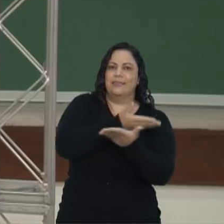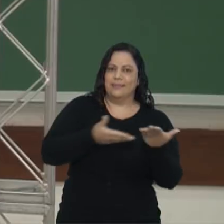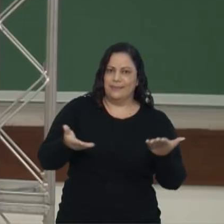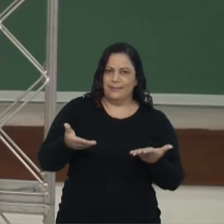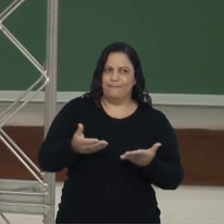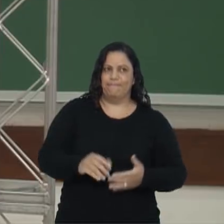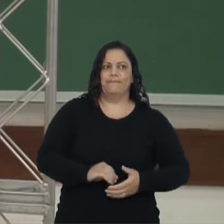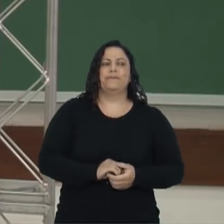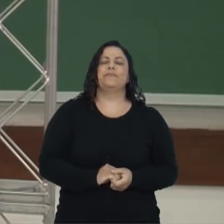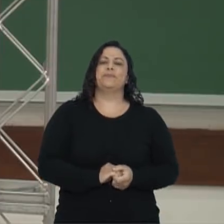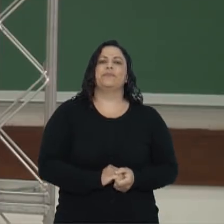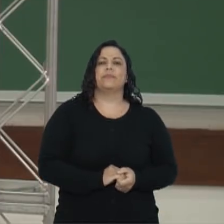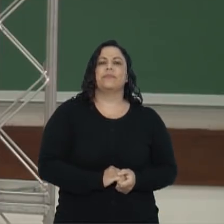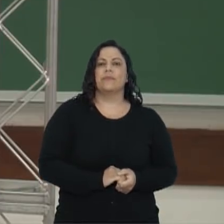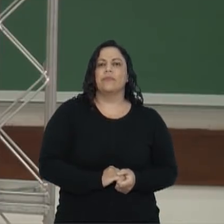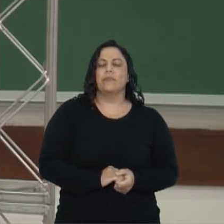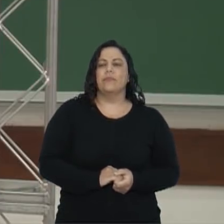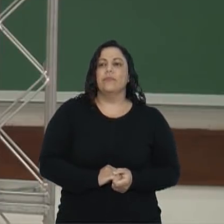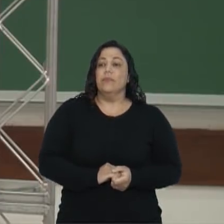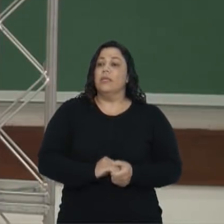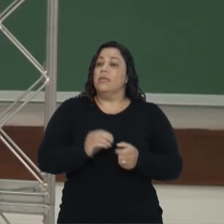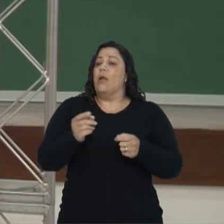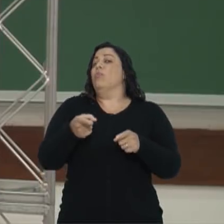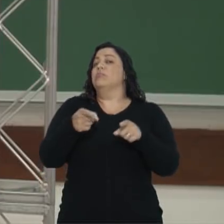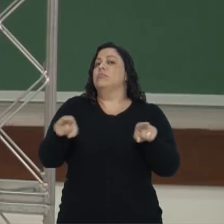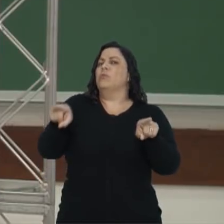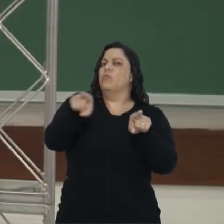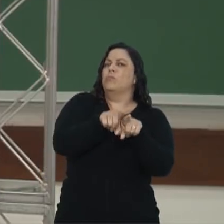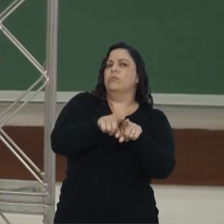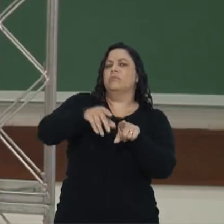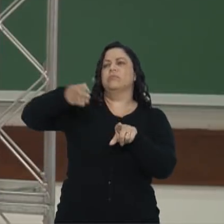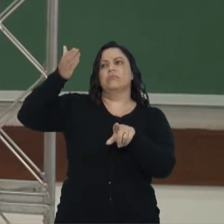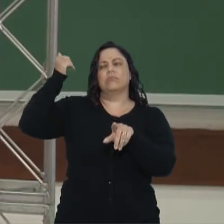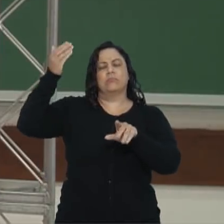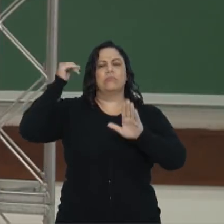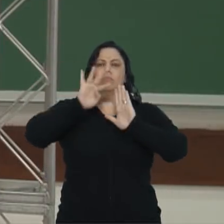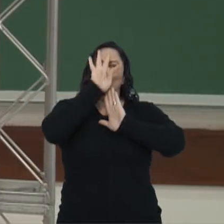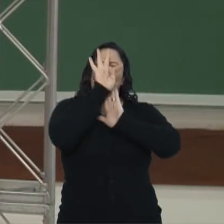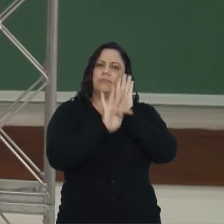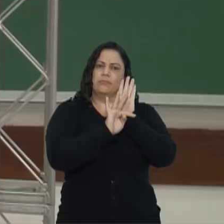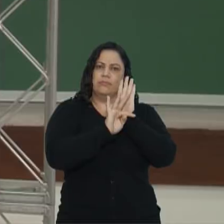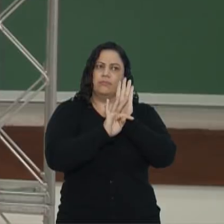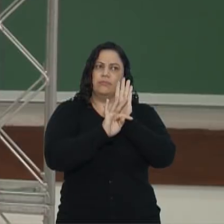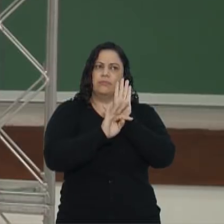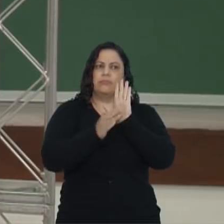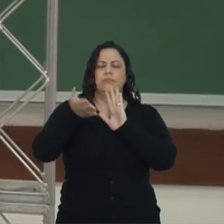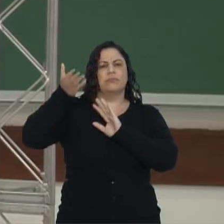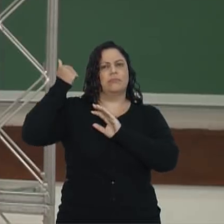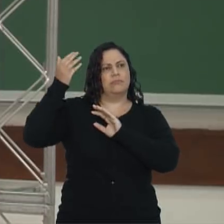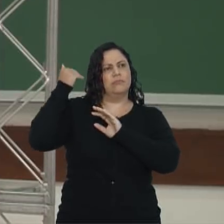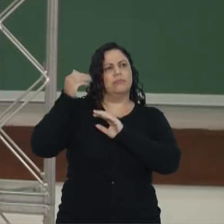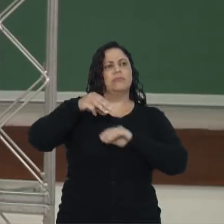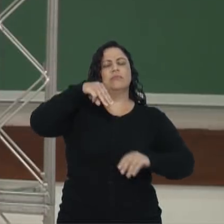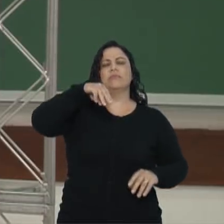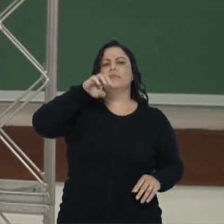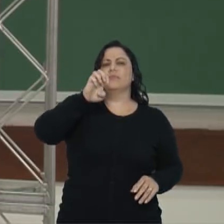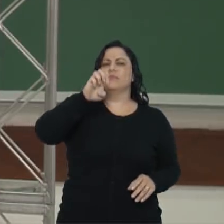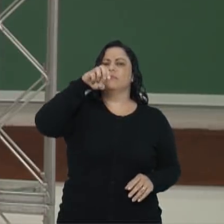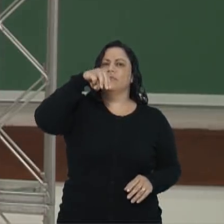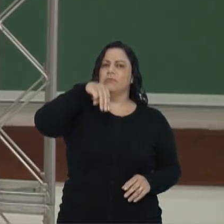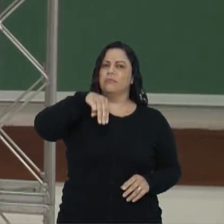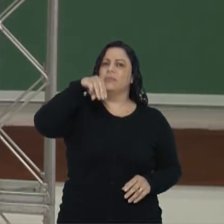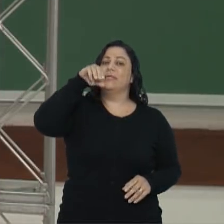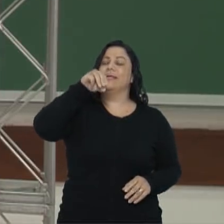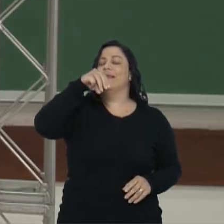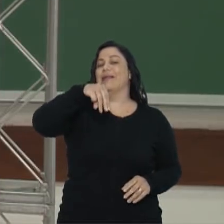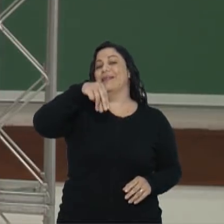viu com o professor anterior, né, nas aulas anteriores, que é o texto Menino Sem Imaginação, né?